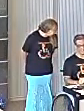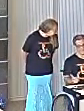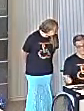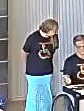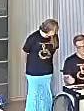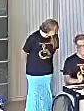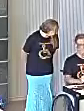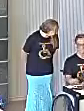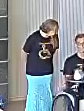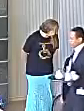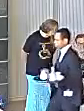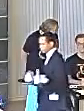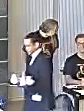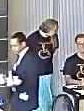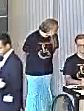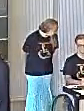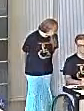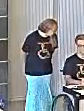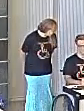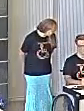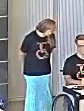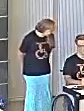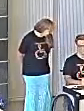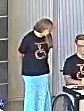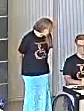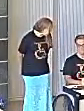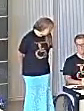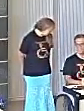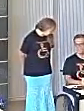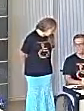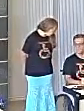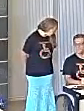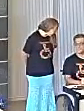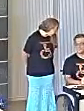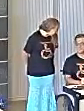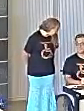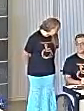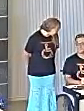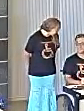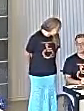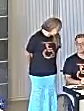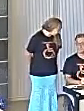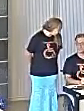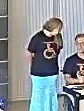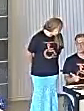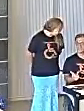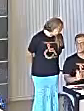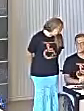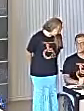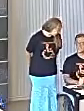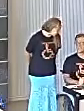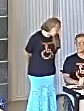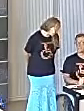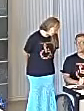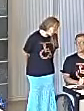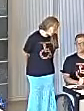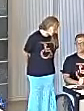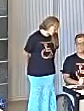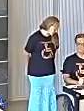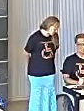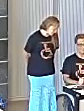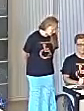fiscalização não funciona a fiscalização precisa de um parâmetro legal para atuar e hoje esse parâmetro legal ele é precário e